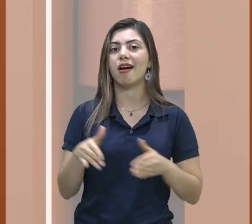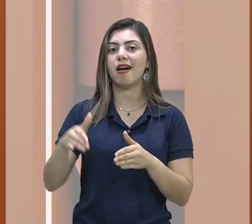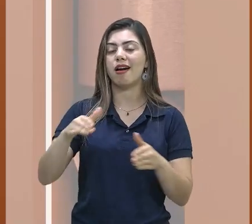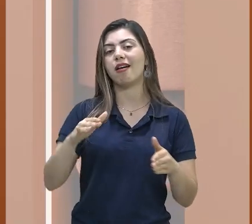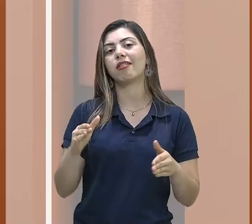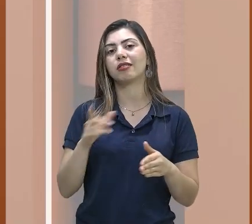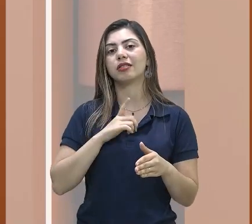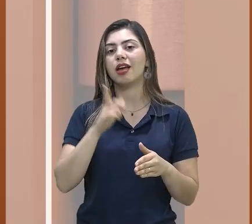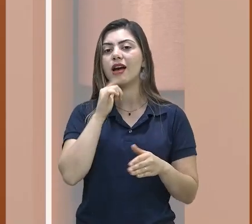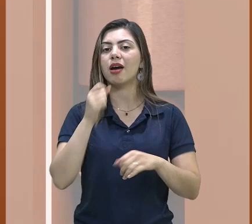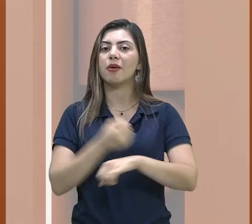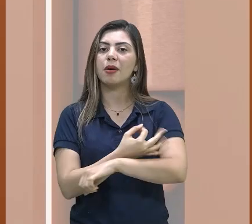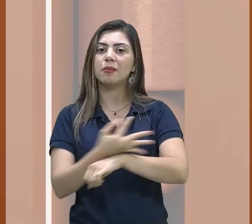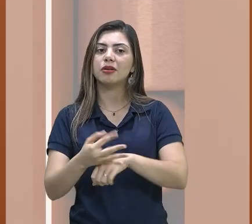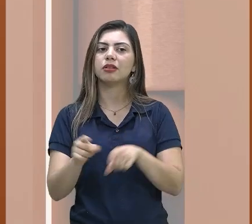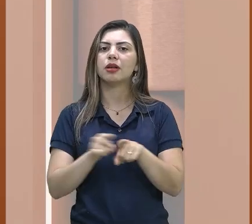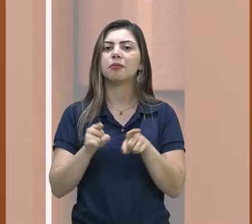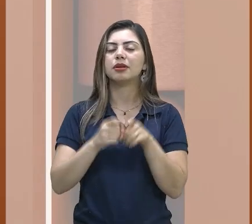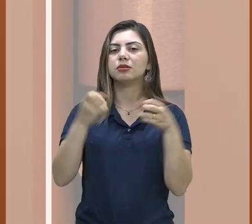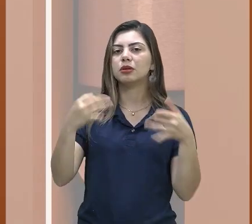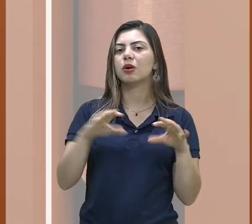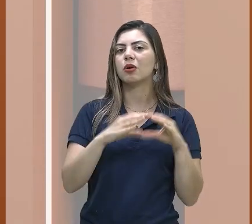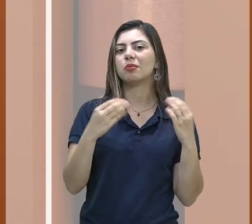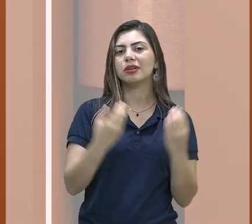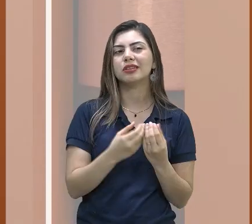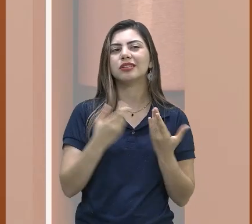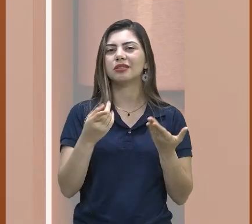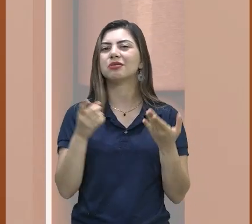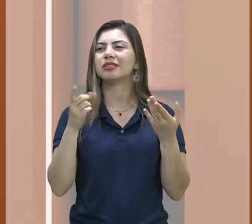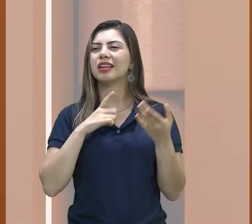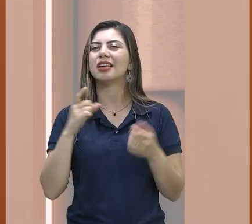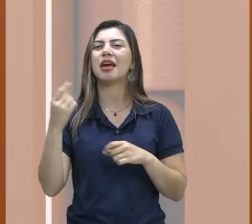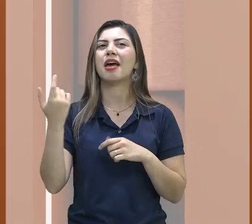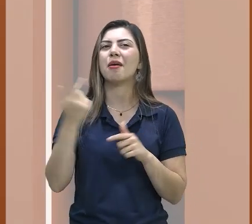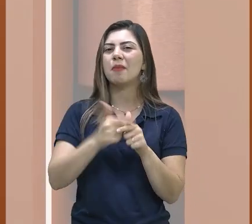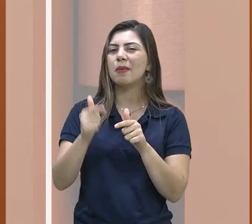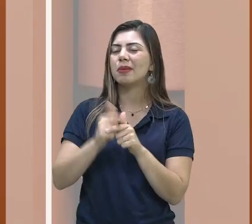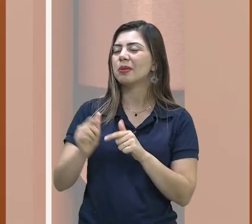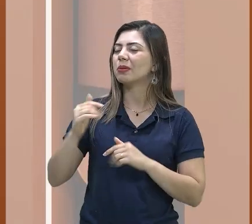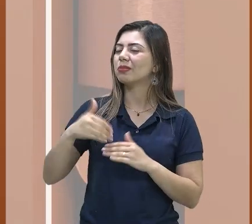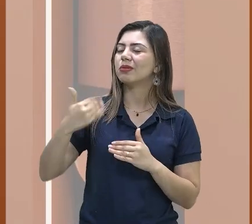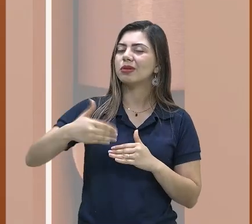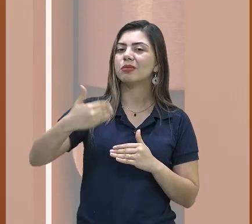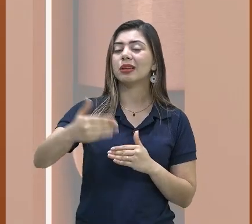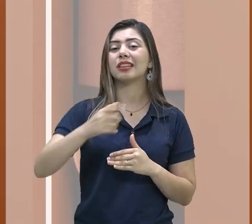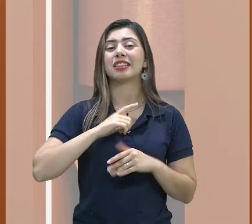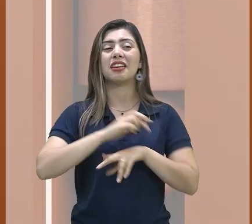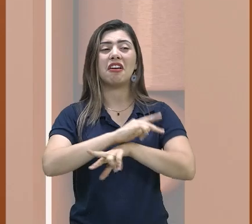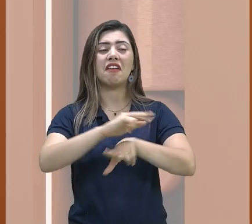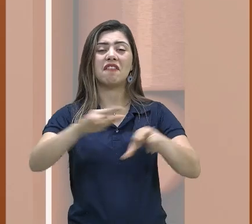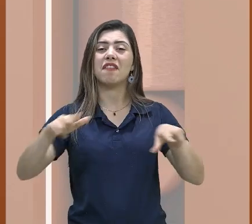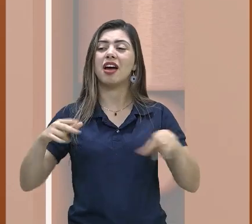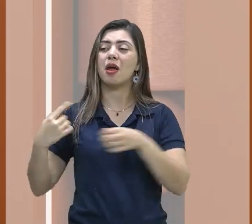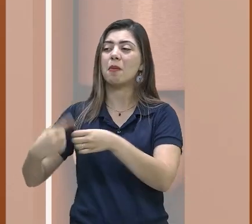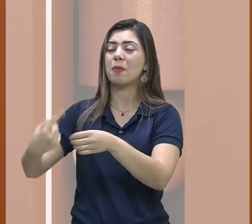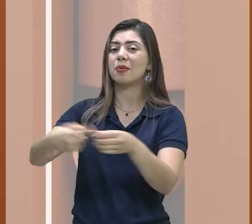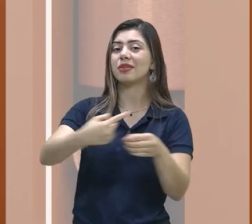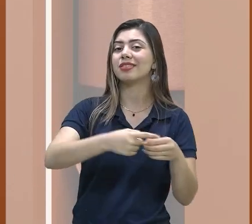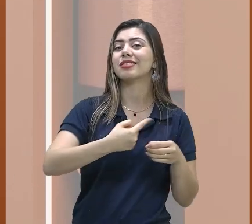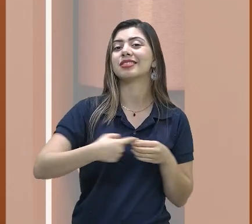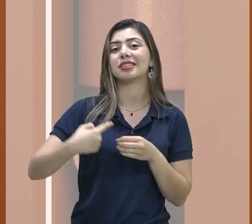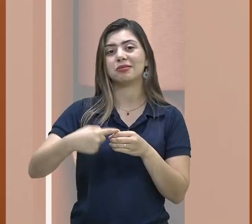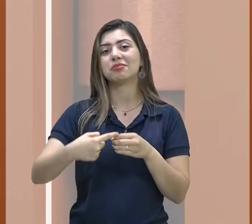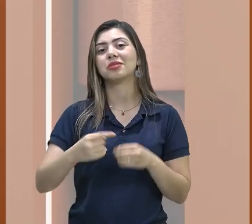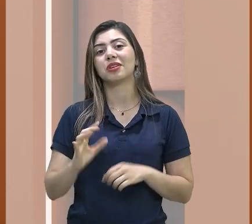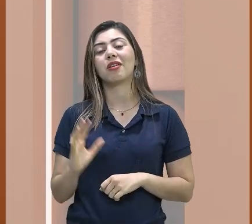né? Comunidades também. Falou que é um problema recorrente aqui no estado do Amazonas. Nós temos diversos municípios muito afetados